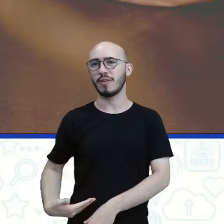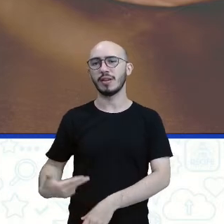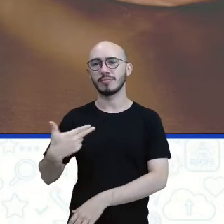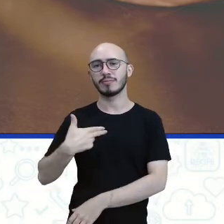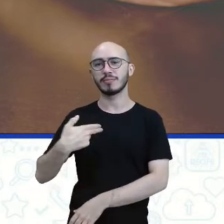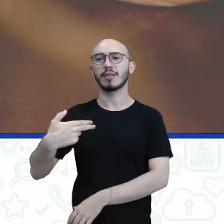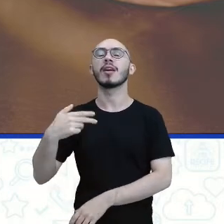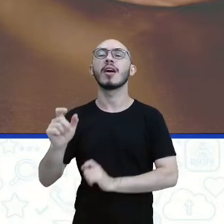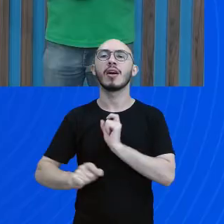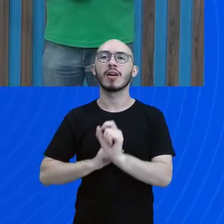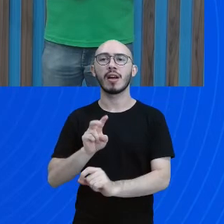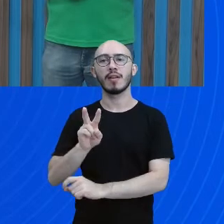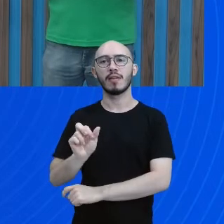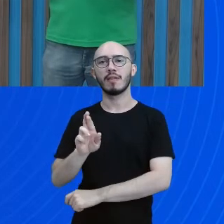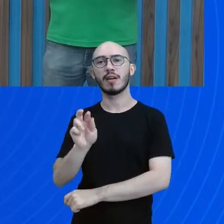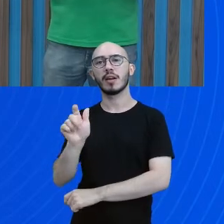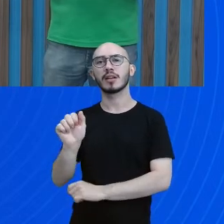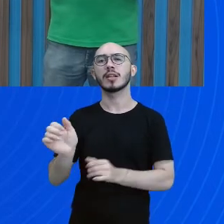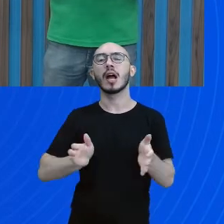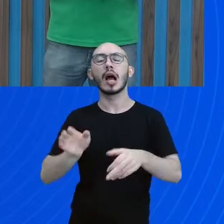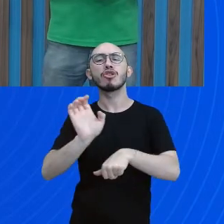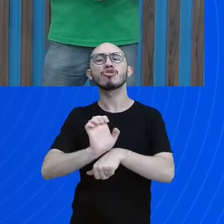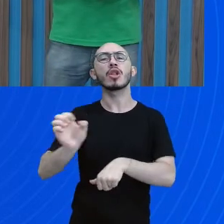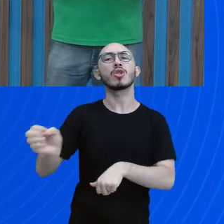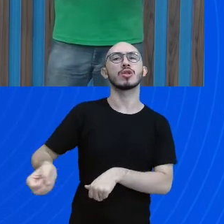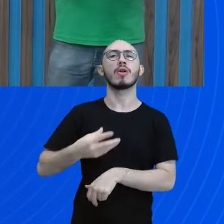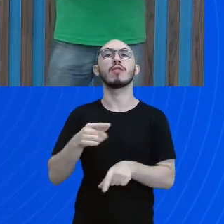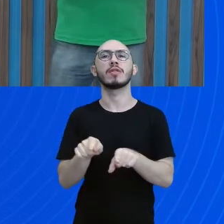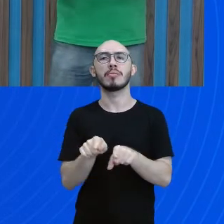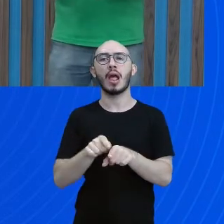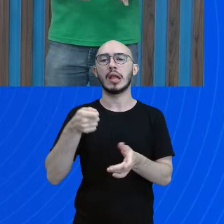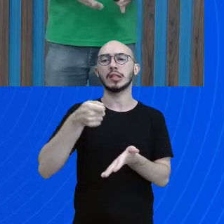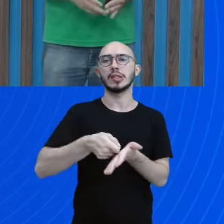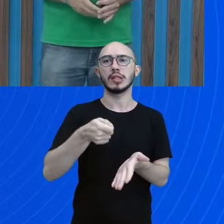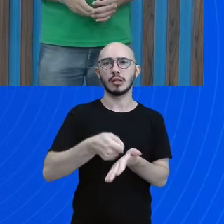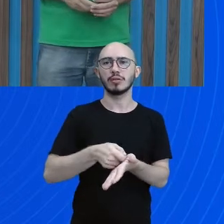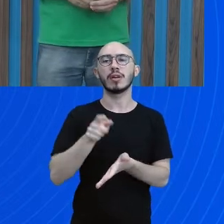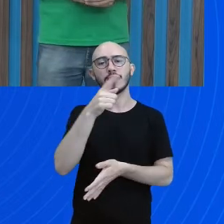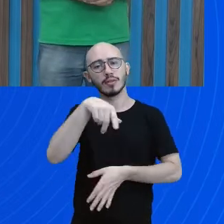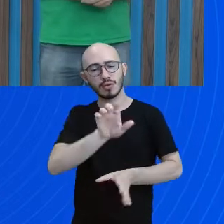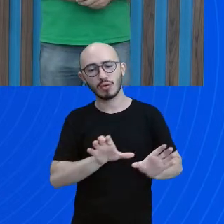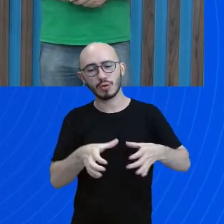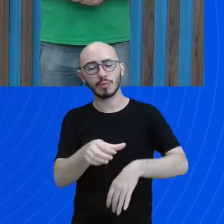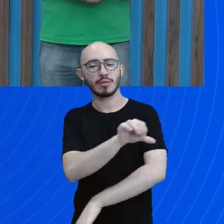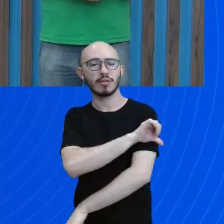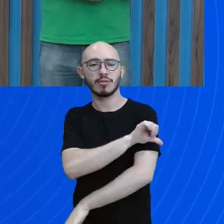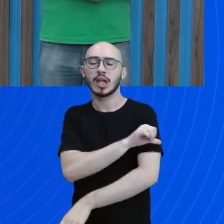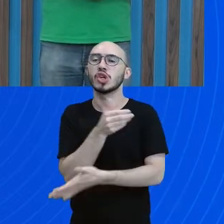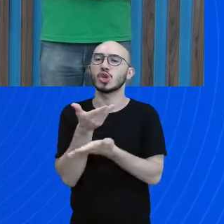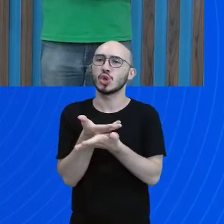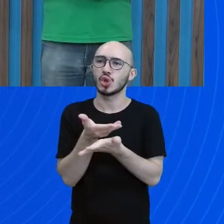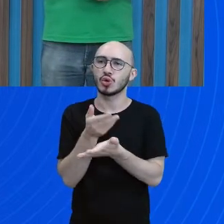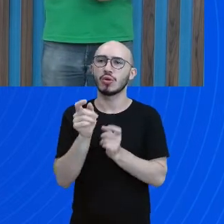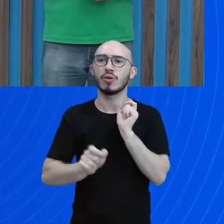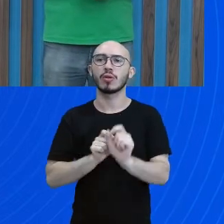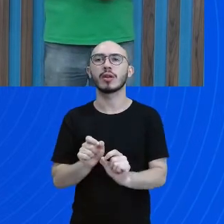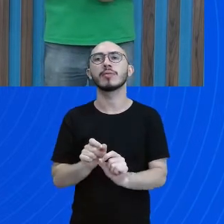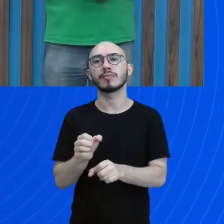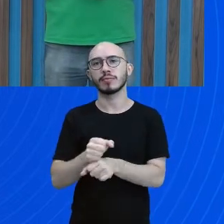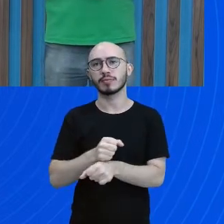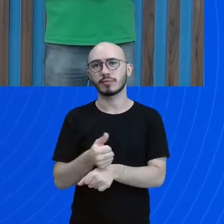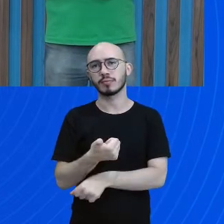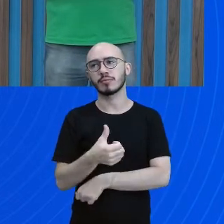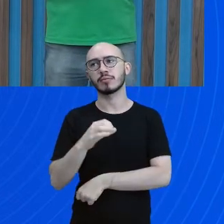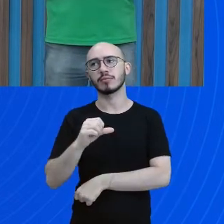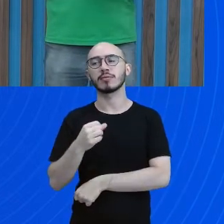já durante o Estado Novo, a ditadura varguista, o nono ano estuda bem isso, né? Em